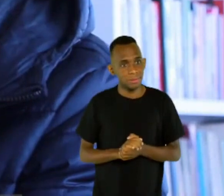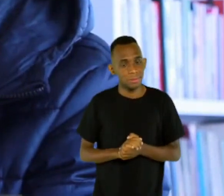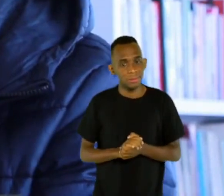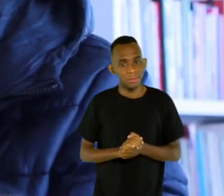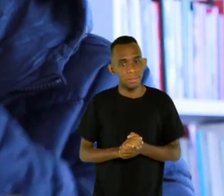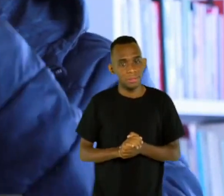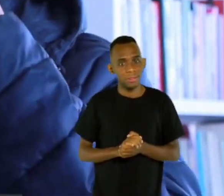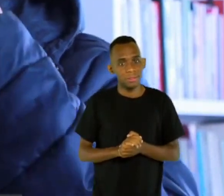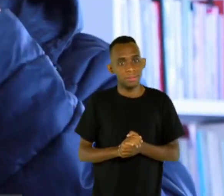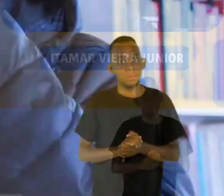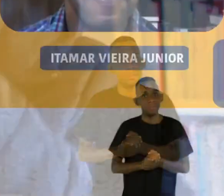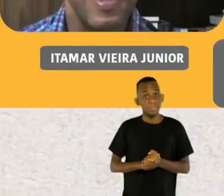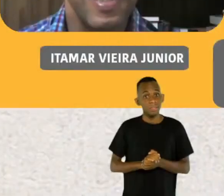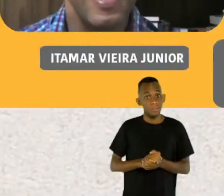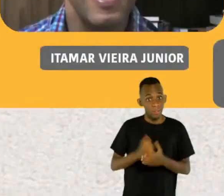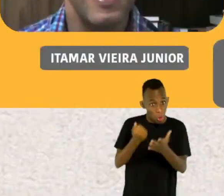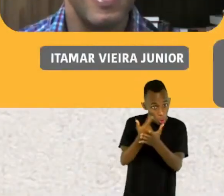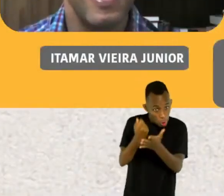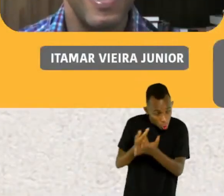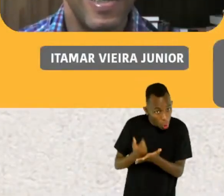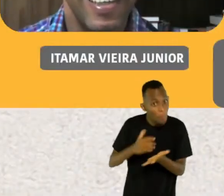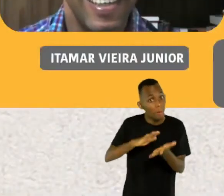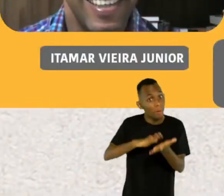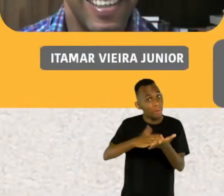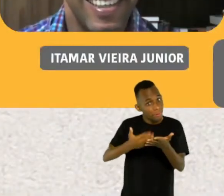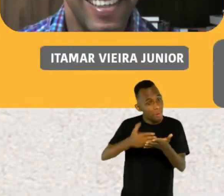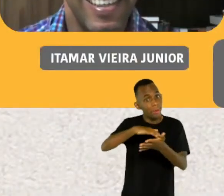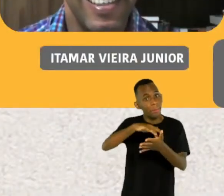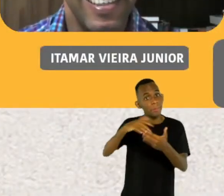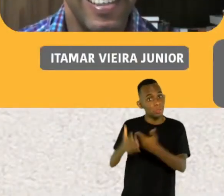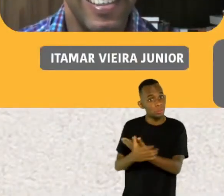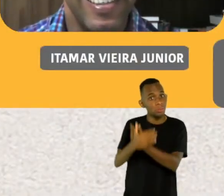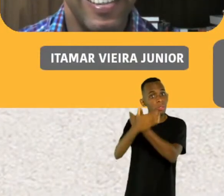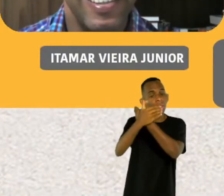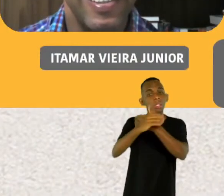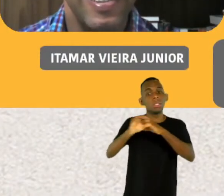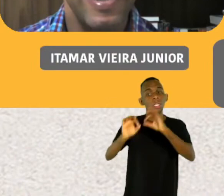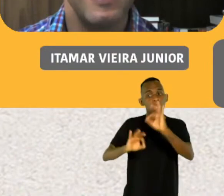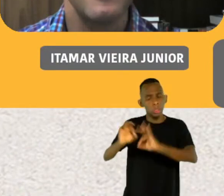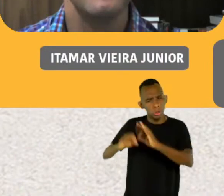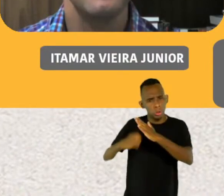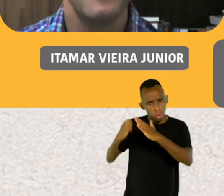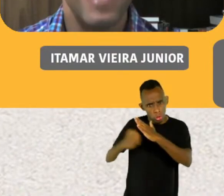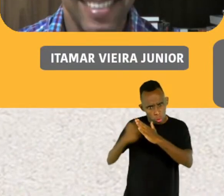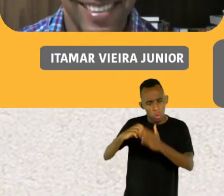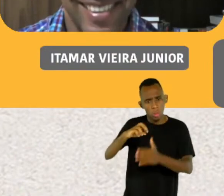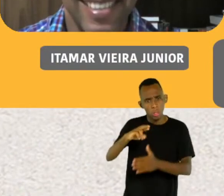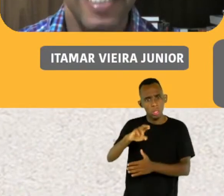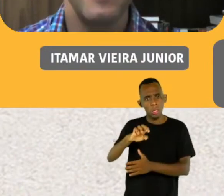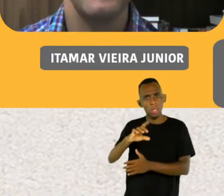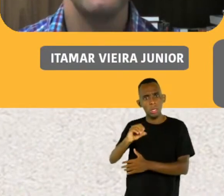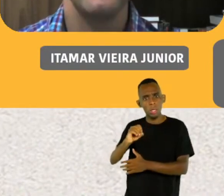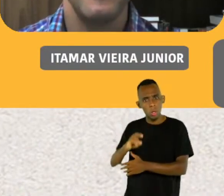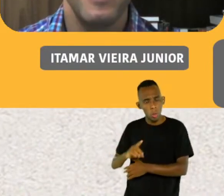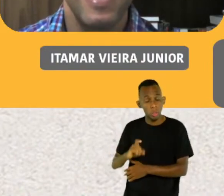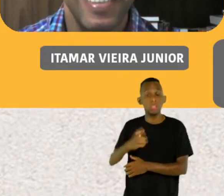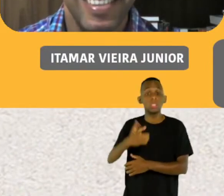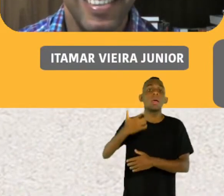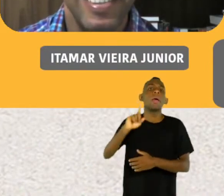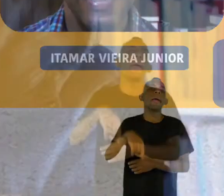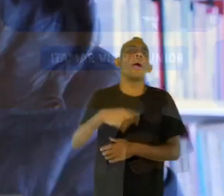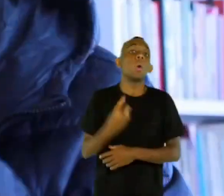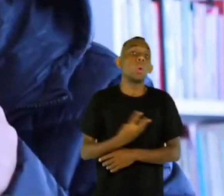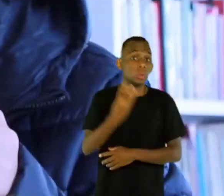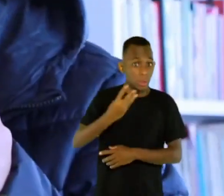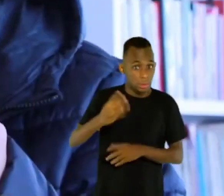de Borboletas. Exatamente, Editora Record. É o terceiro romance do Sérgio Abranches. É bom